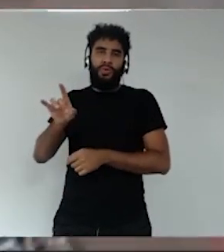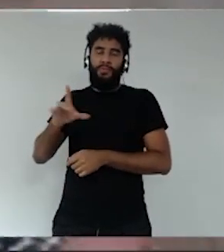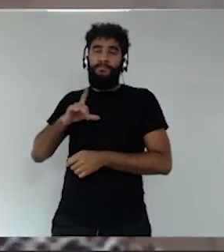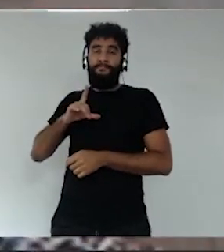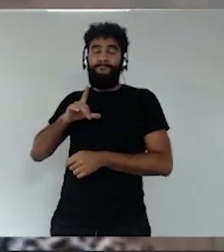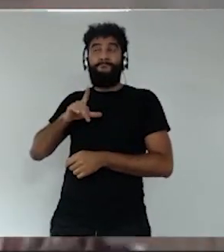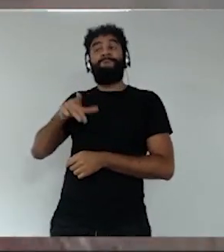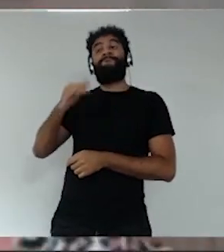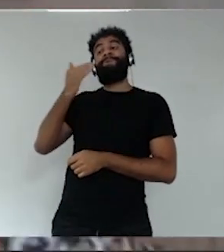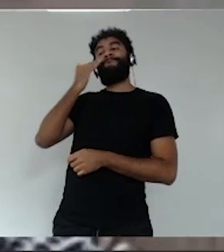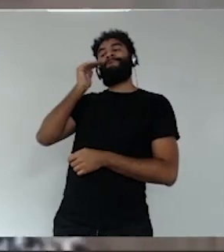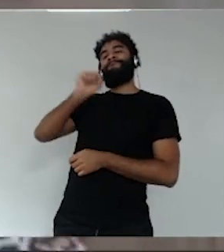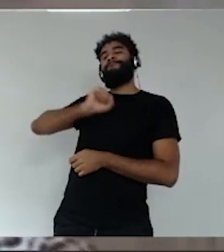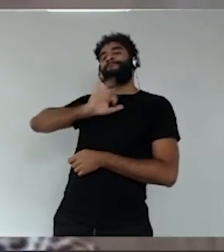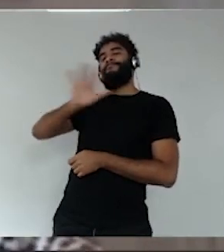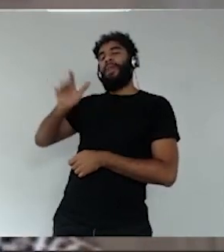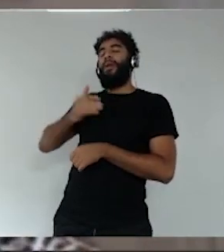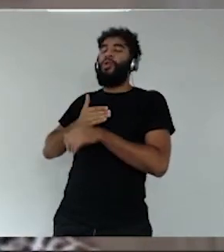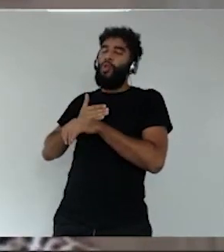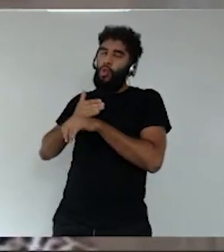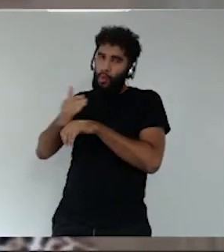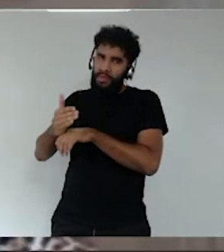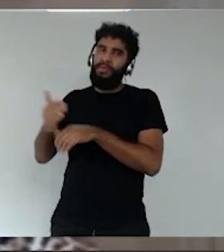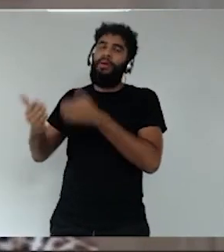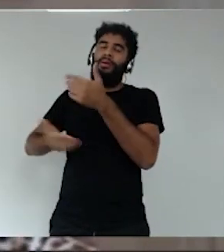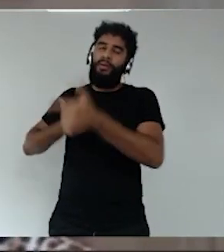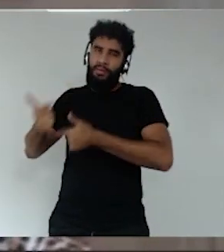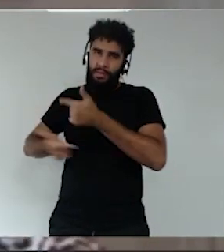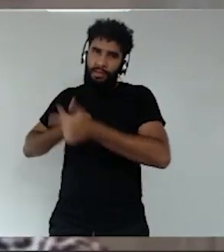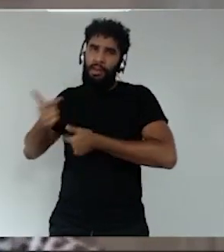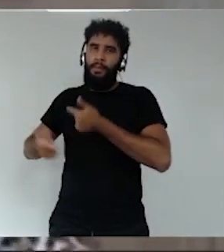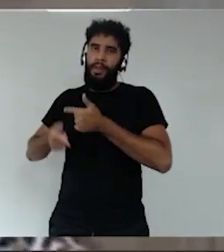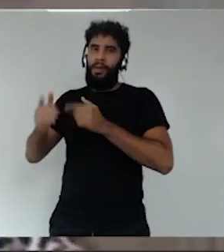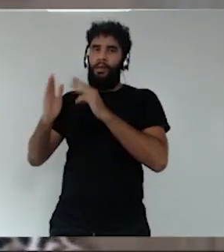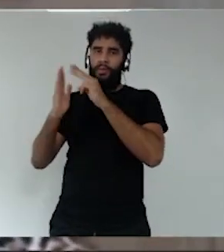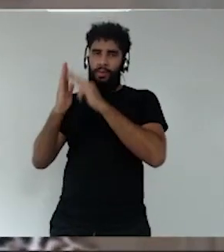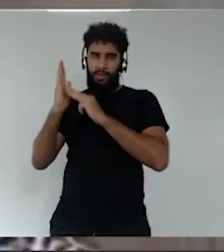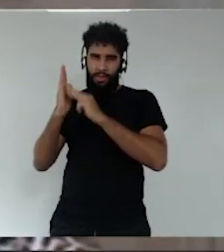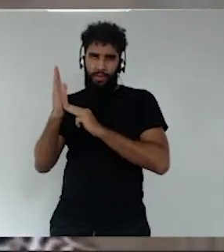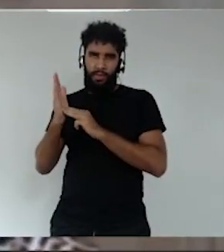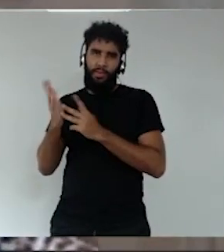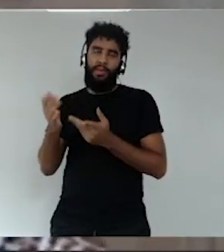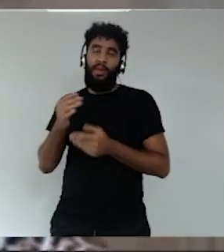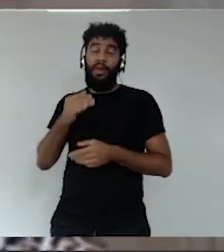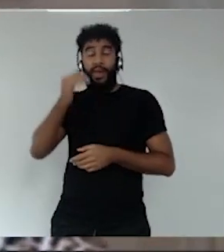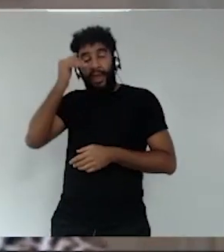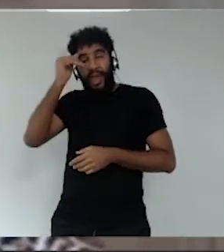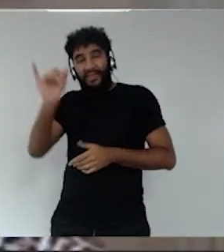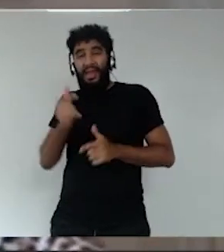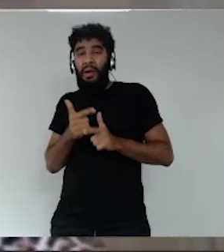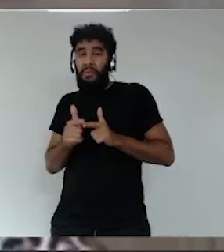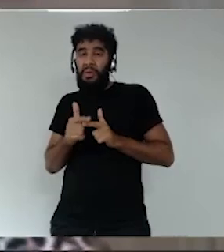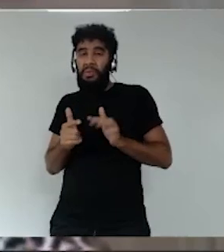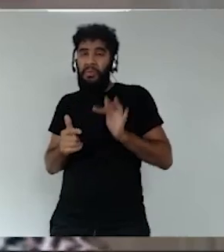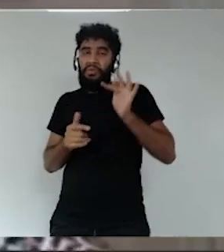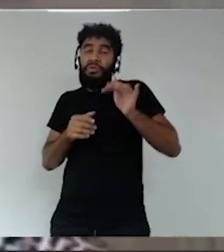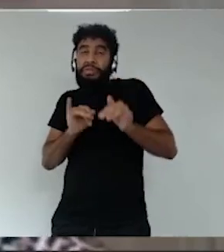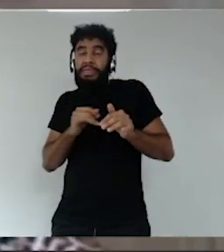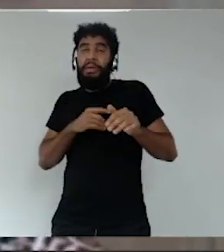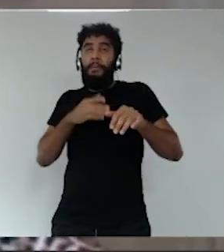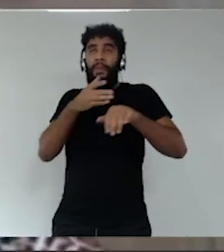uma noção e começar a trabalhar com esses métodos e não, né, se dar mal, por exemplo, se ele tiver que participar de uma